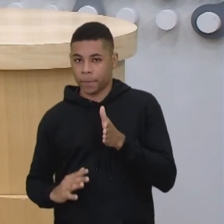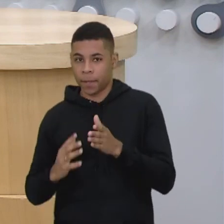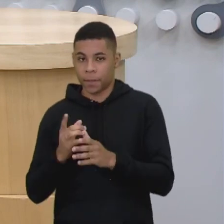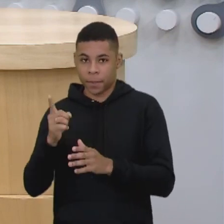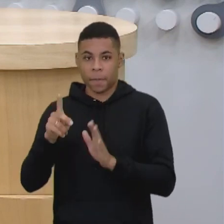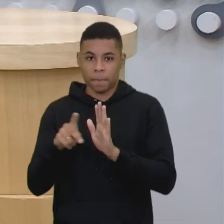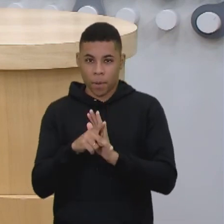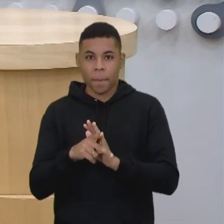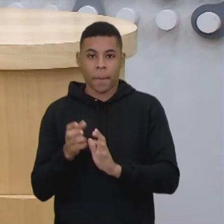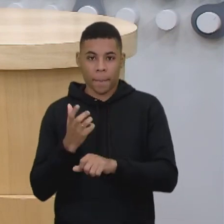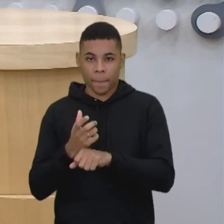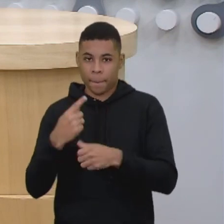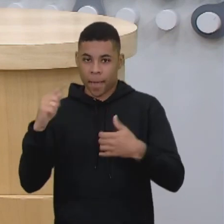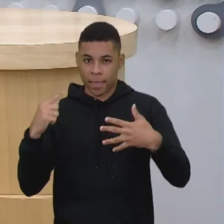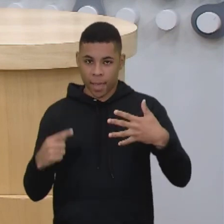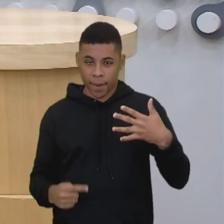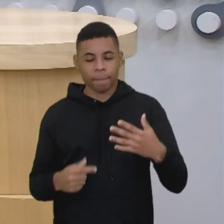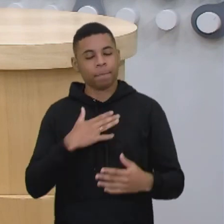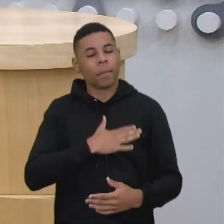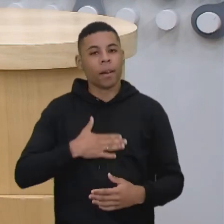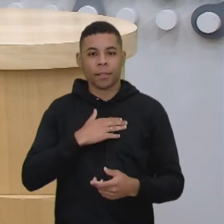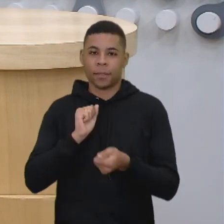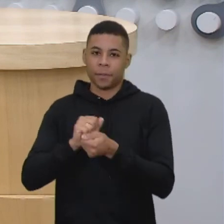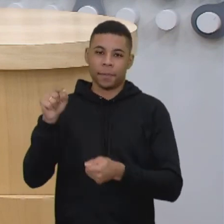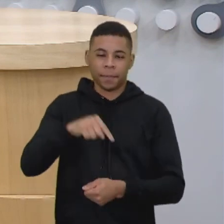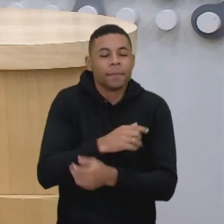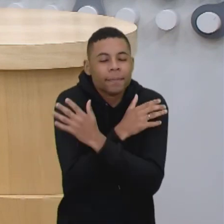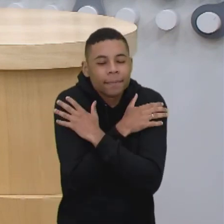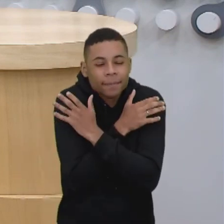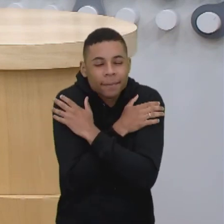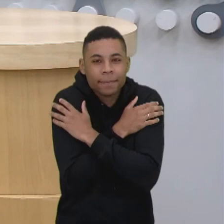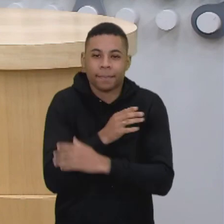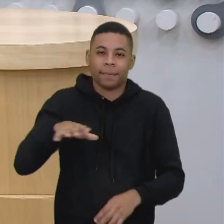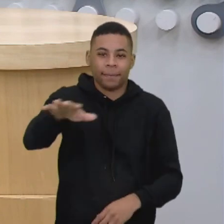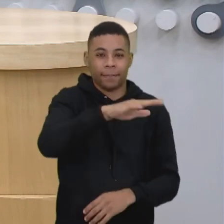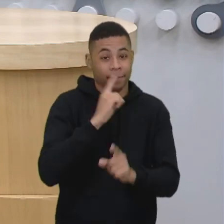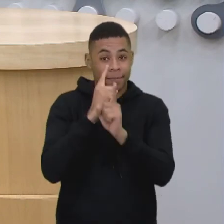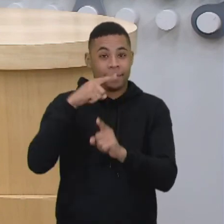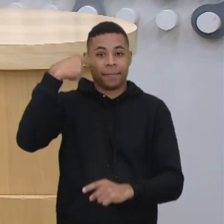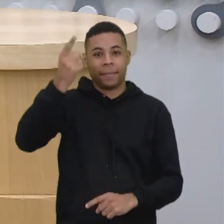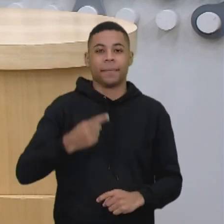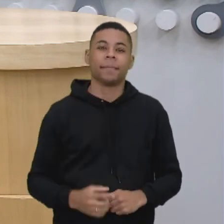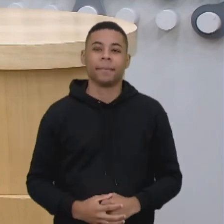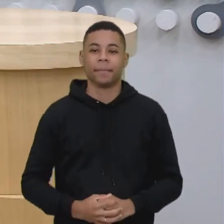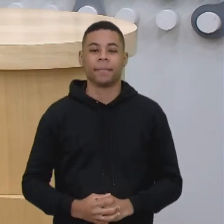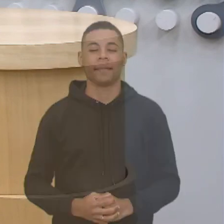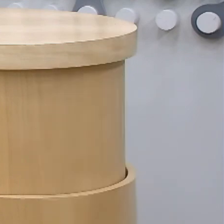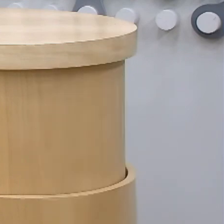componente. Então foi um prazer imenso estar aqui com vocês, um forte abraço a todos e até a próxima.